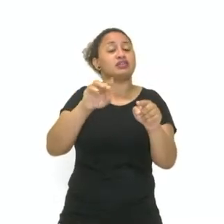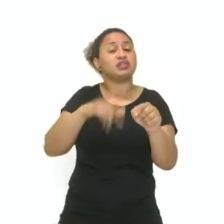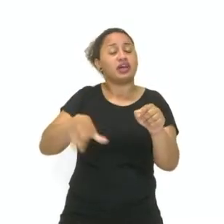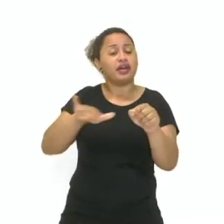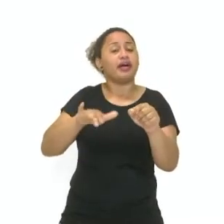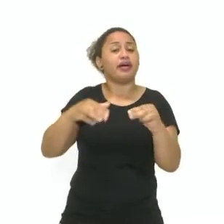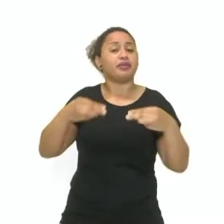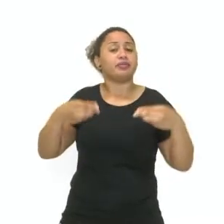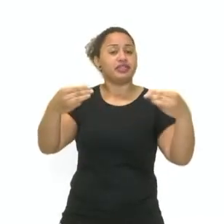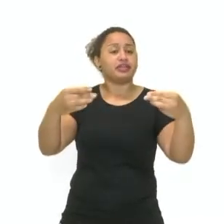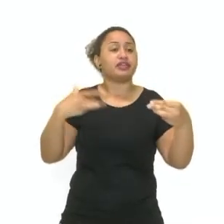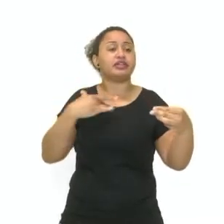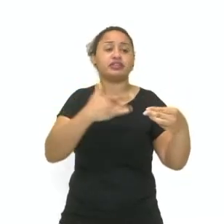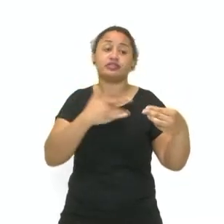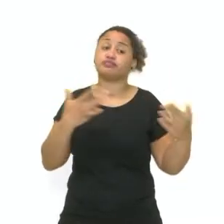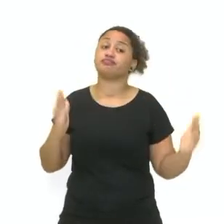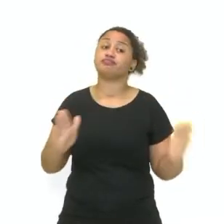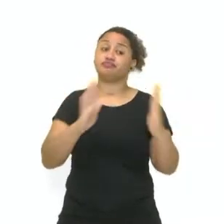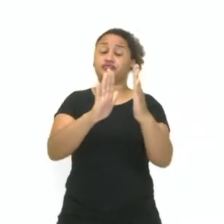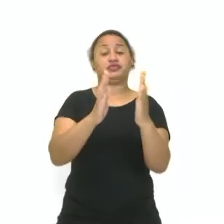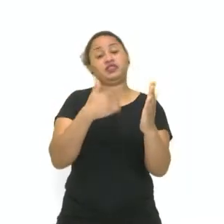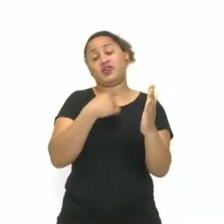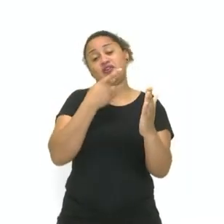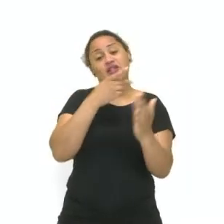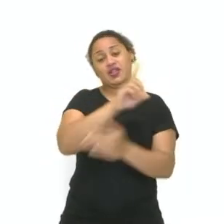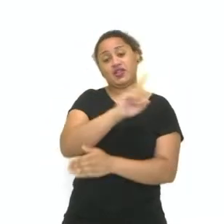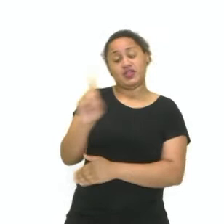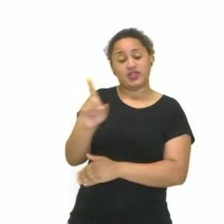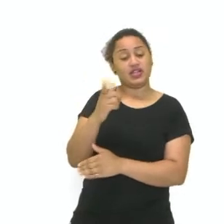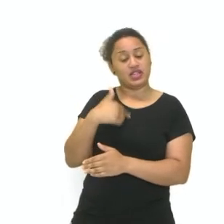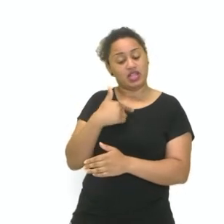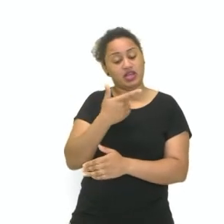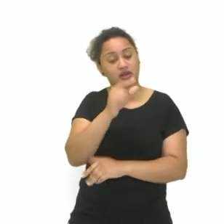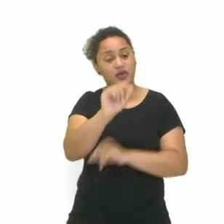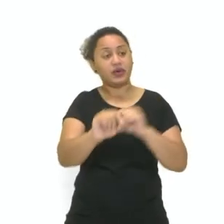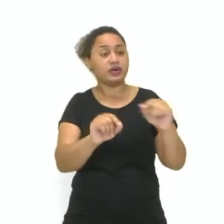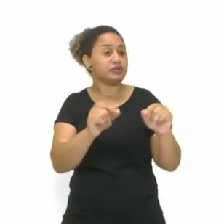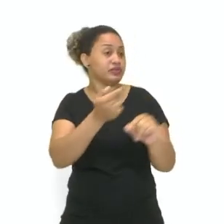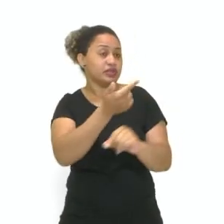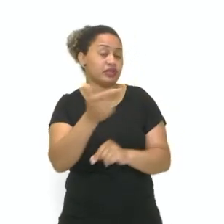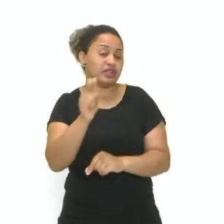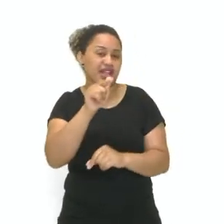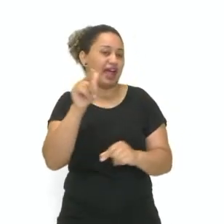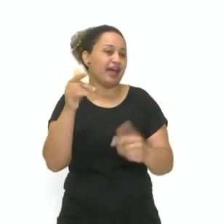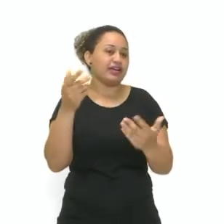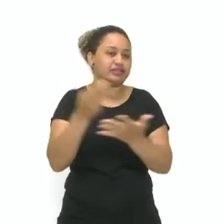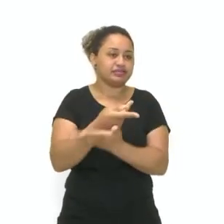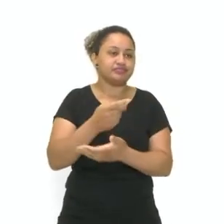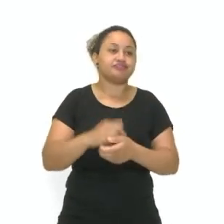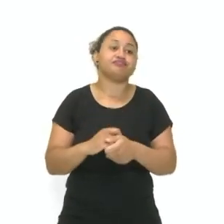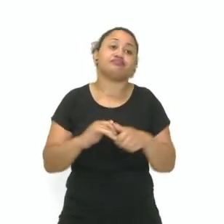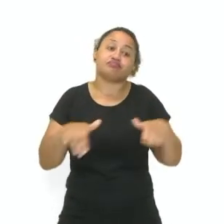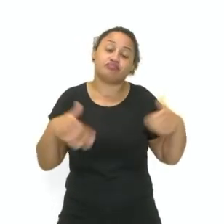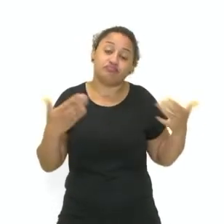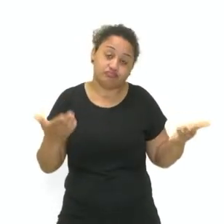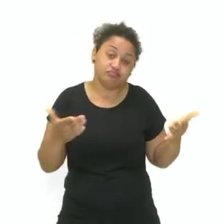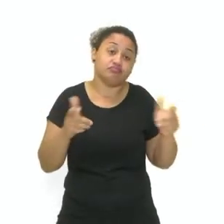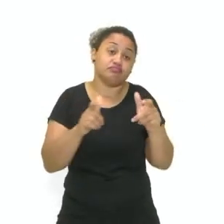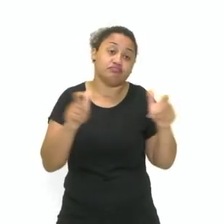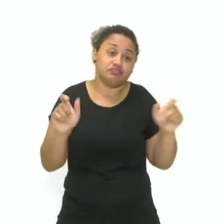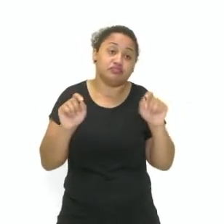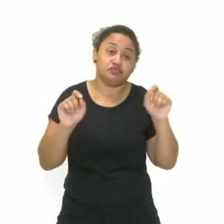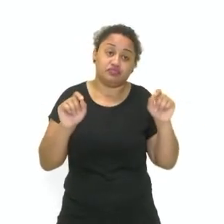a realidade nas divergentes versões de seus autorizados prepostos. Em proporções maiores,